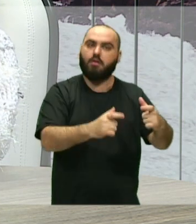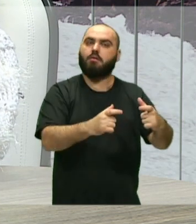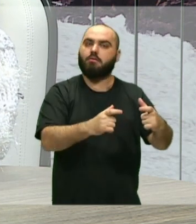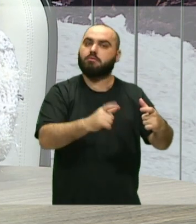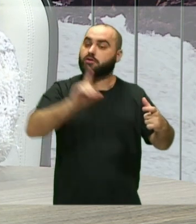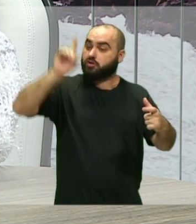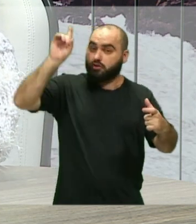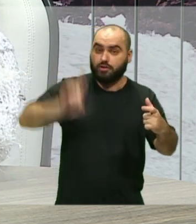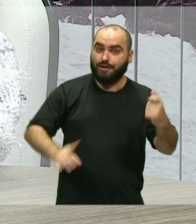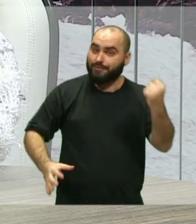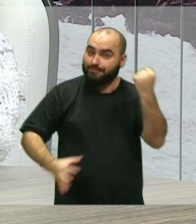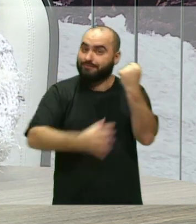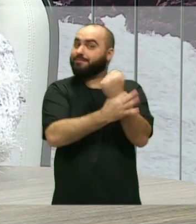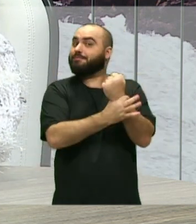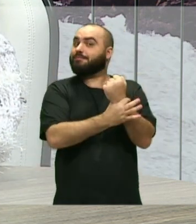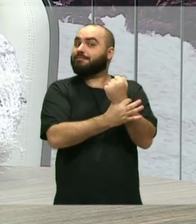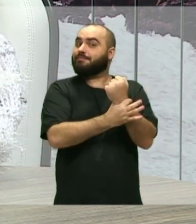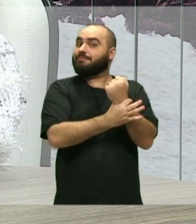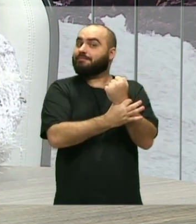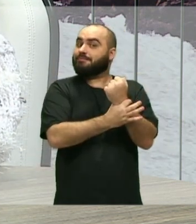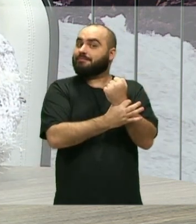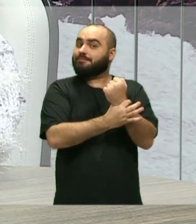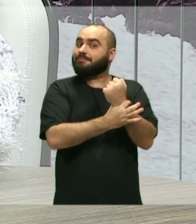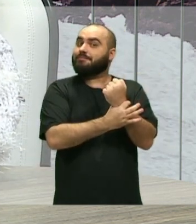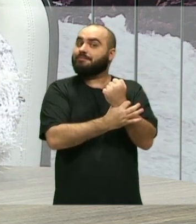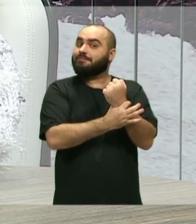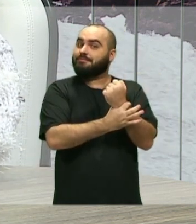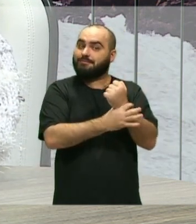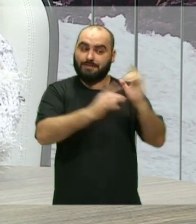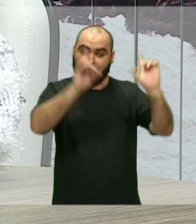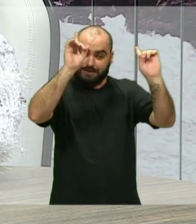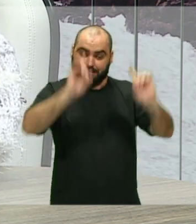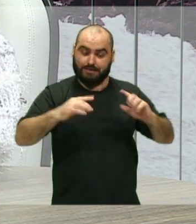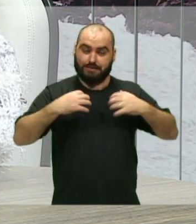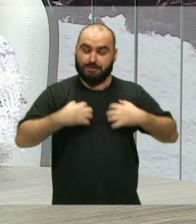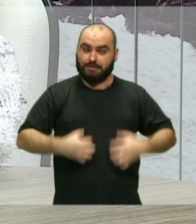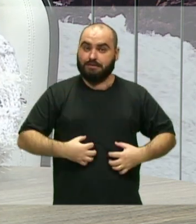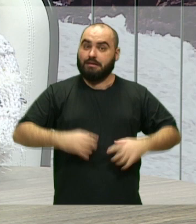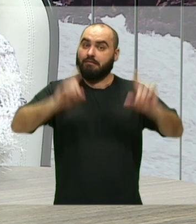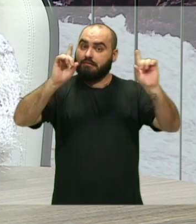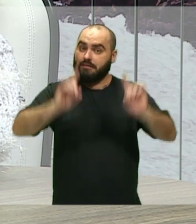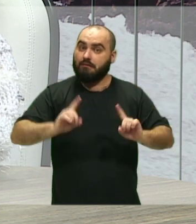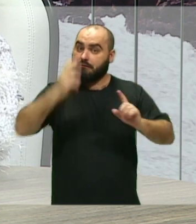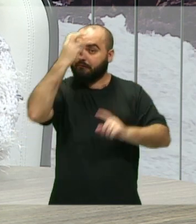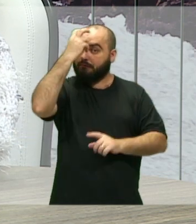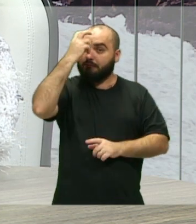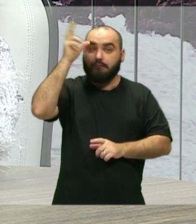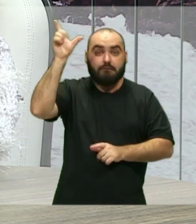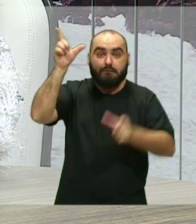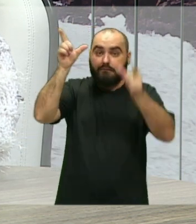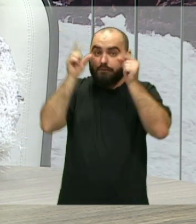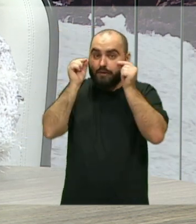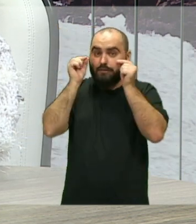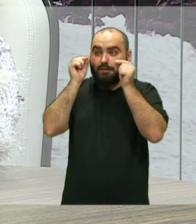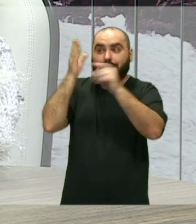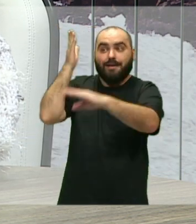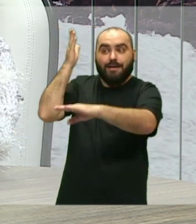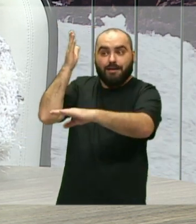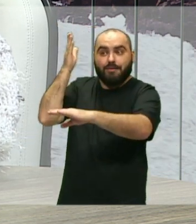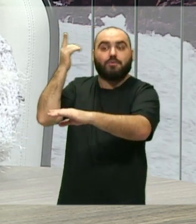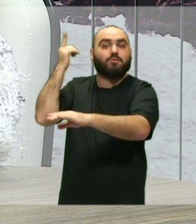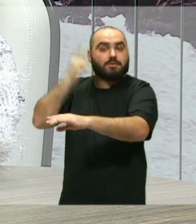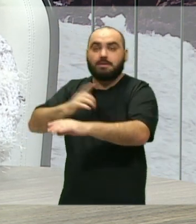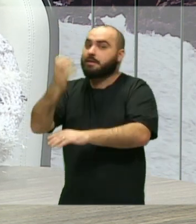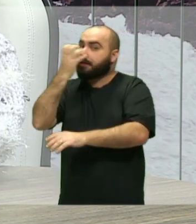direito assegurado ao deficiente físico, ao deficiente visual, de portar o cão-guia, de entrar com ele nos locais e de